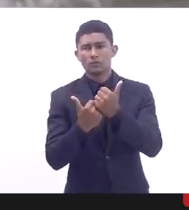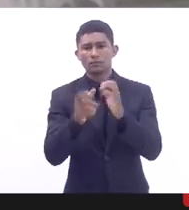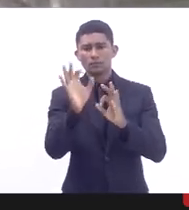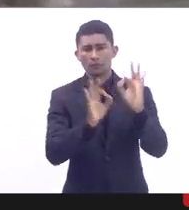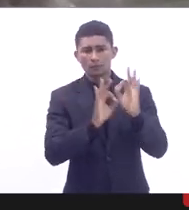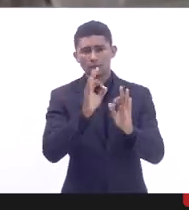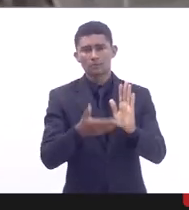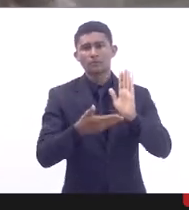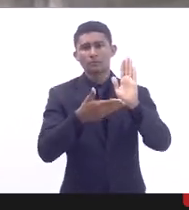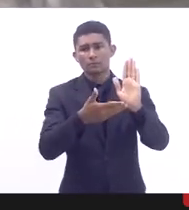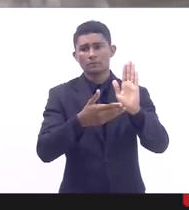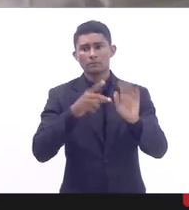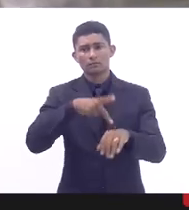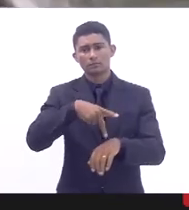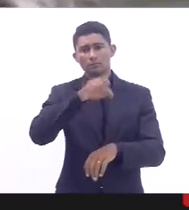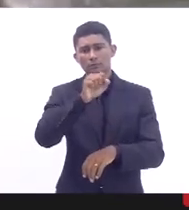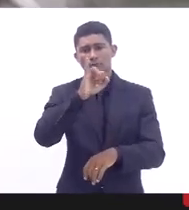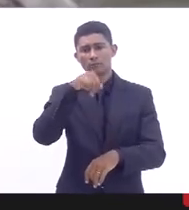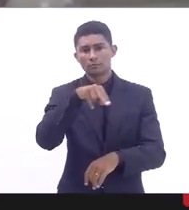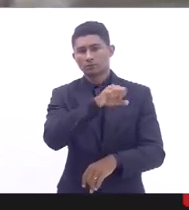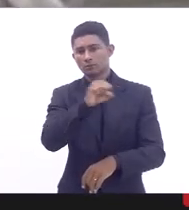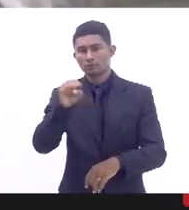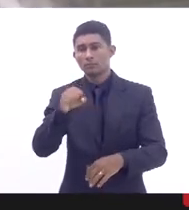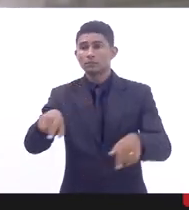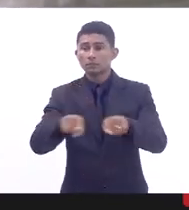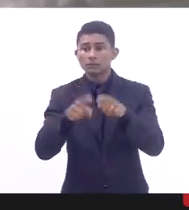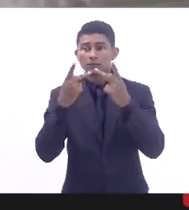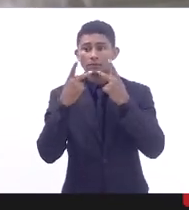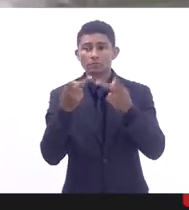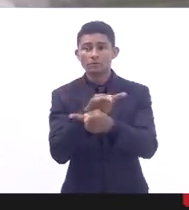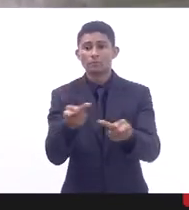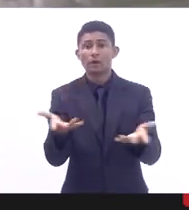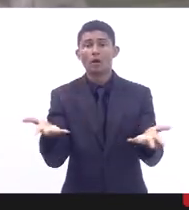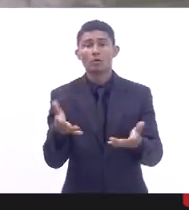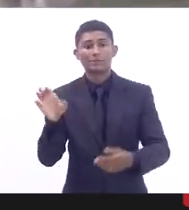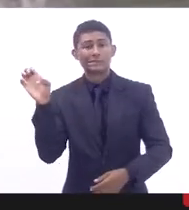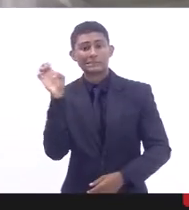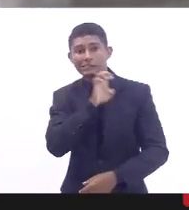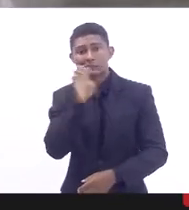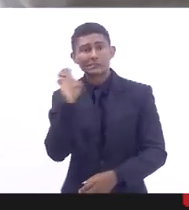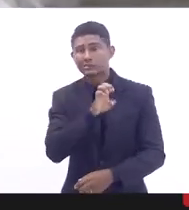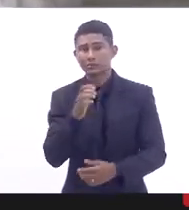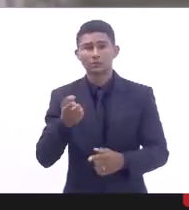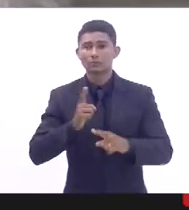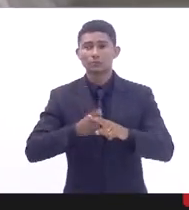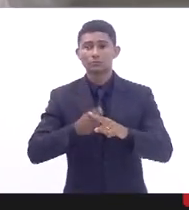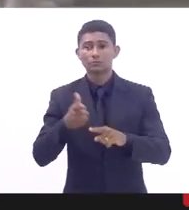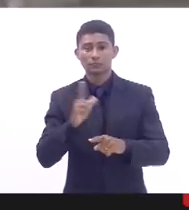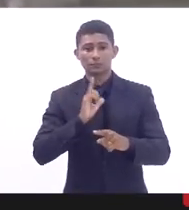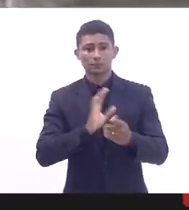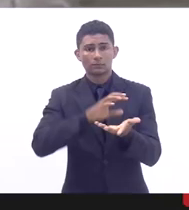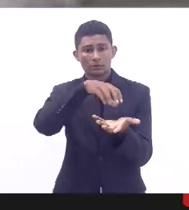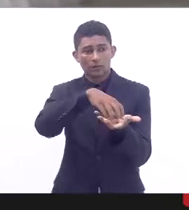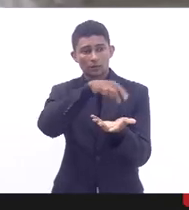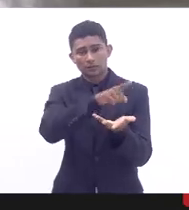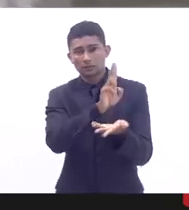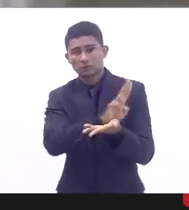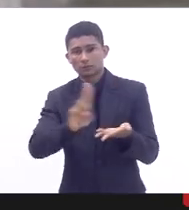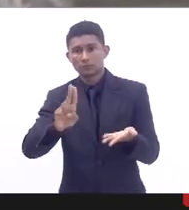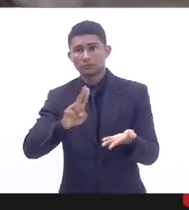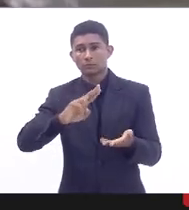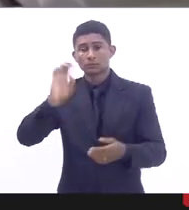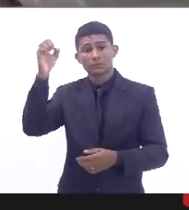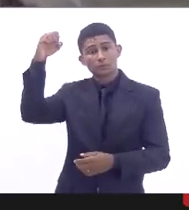contribuição ao INSS da pós mas eu quero rádio ficar aqui o momento emergencial que a gente vive que nós temos um centro da Universidade